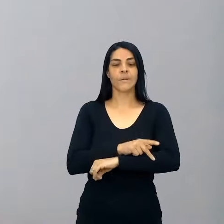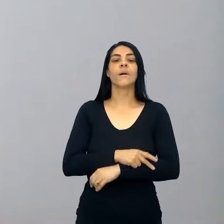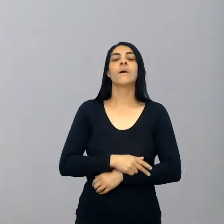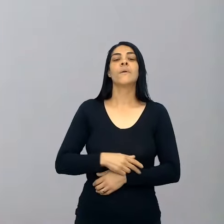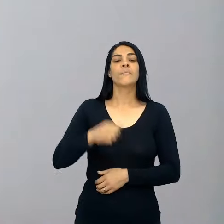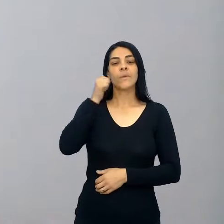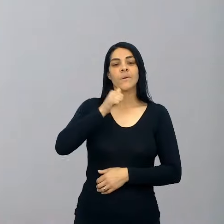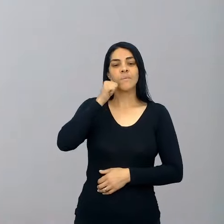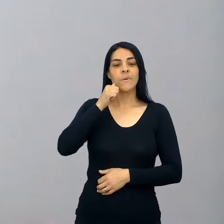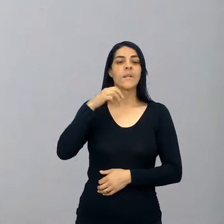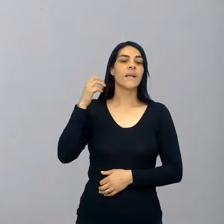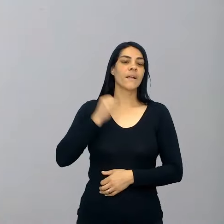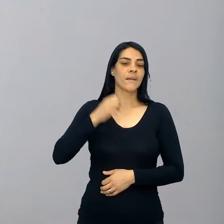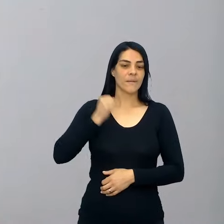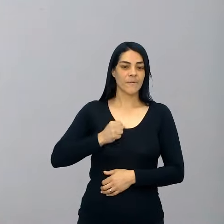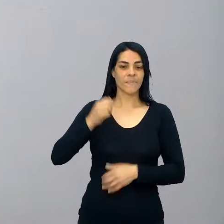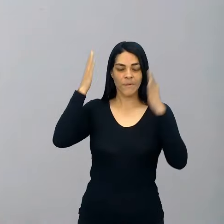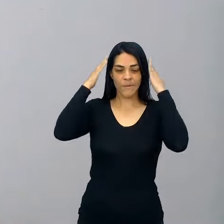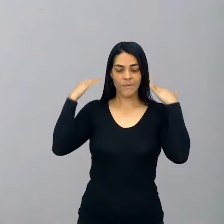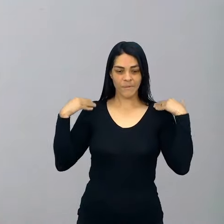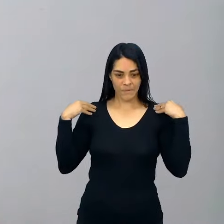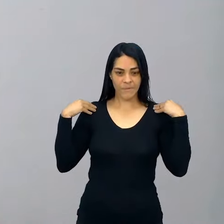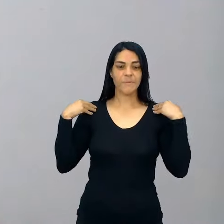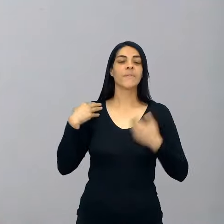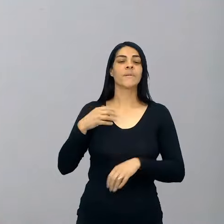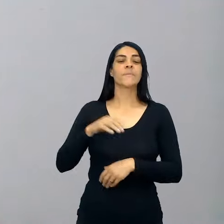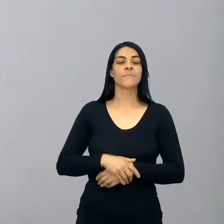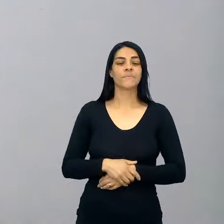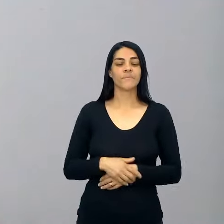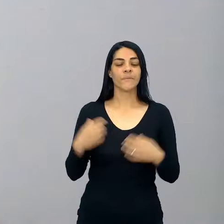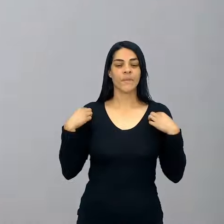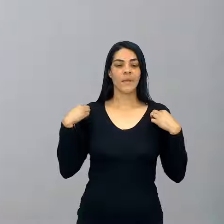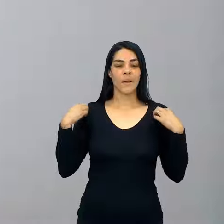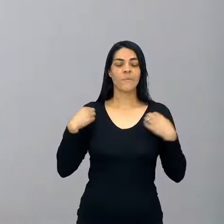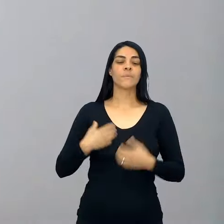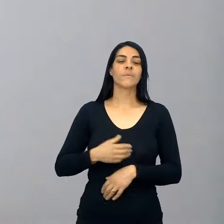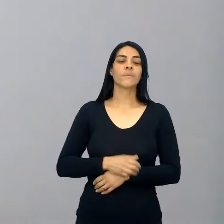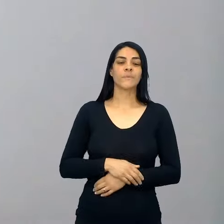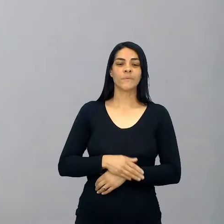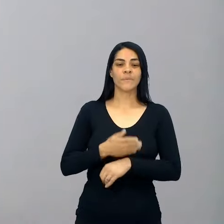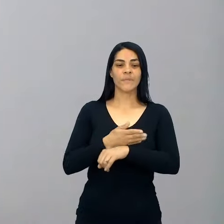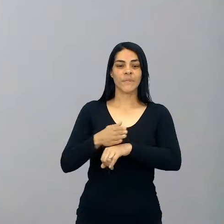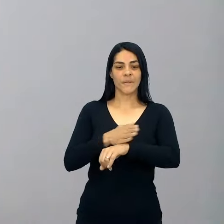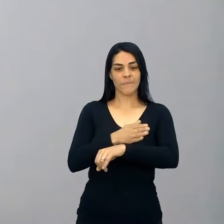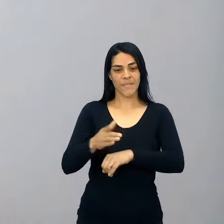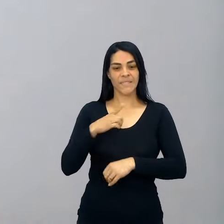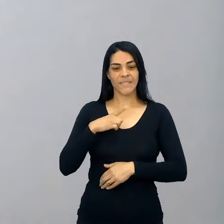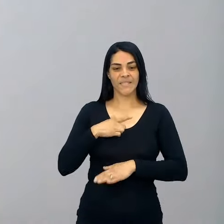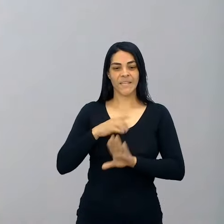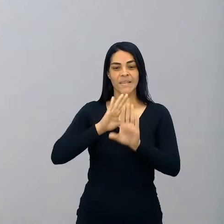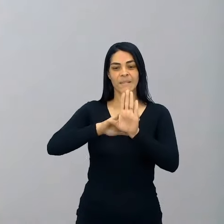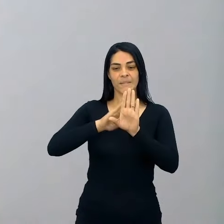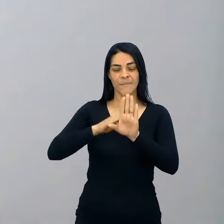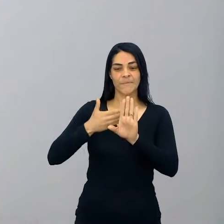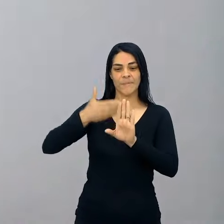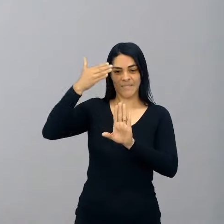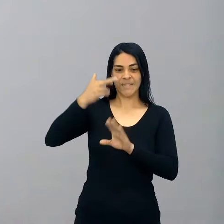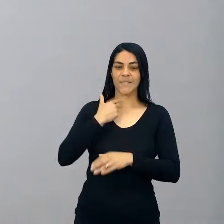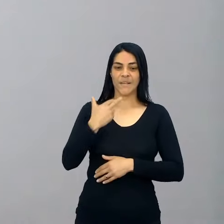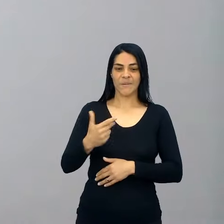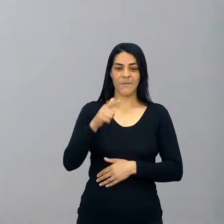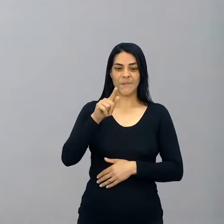altura dos ombros e estou usando uma blusa cor creme. Também tenho atrás de mim uma parede na cor gelo.